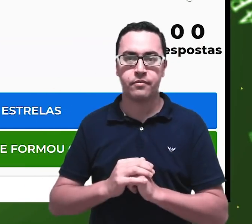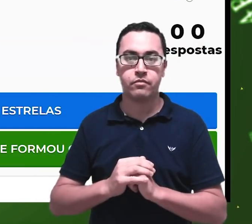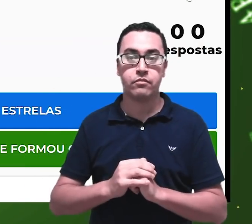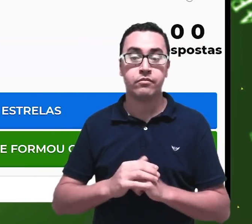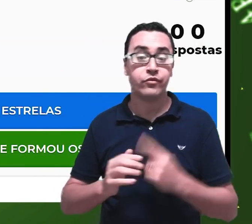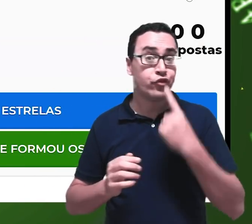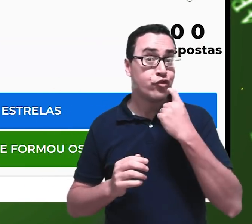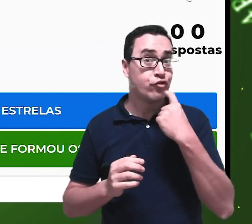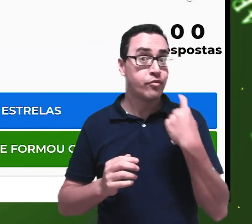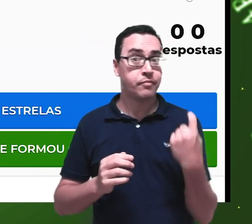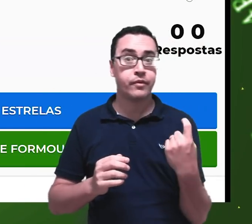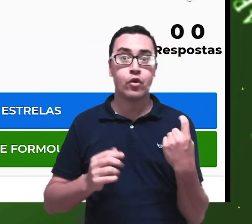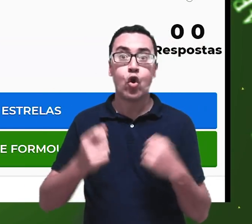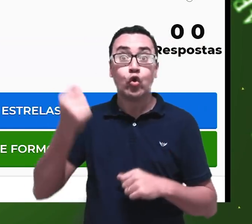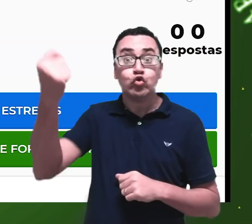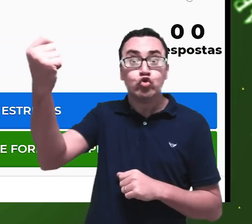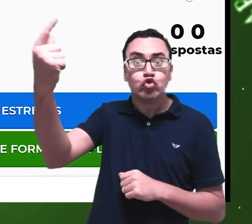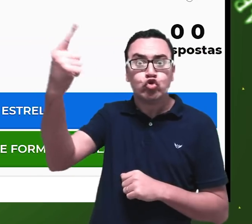a explosão do Sol?